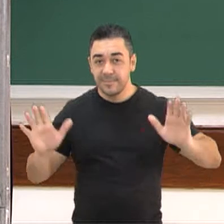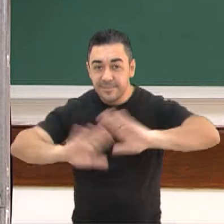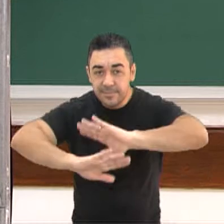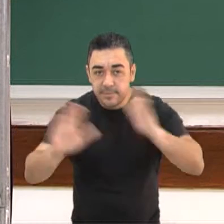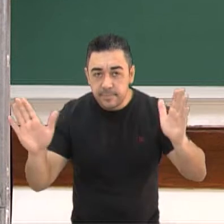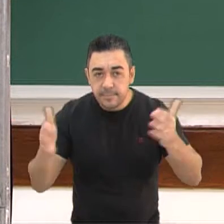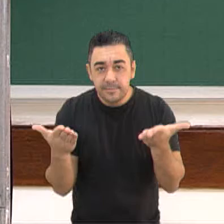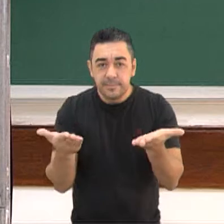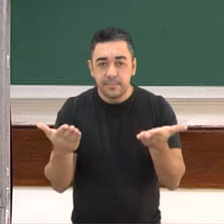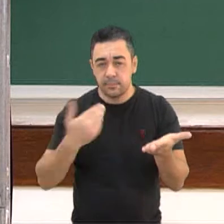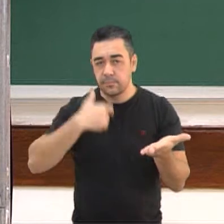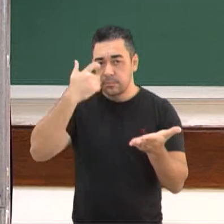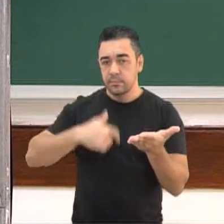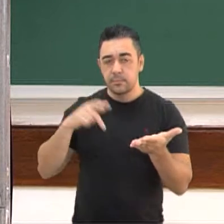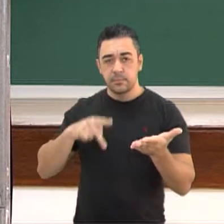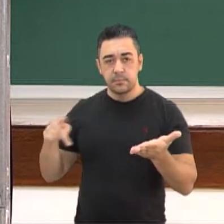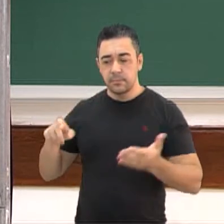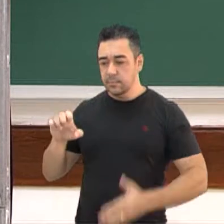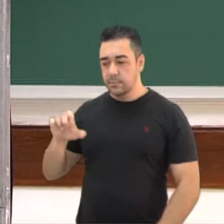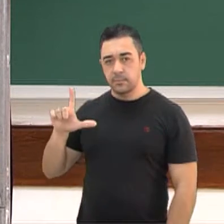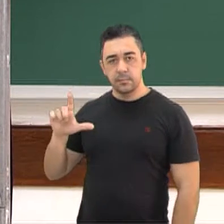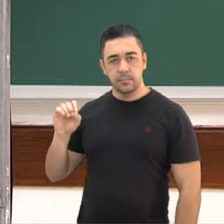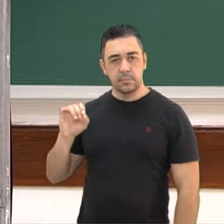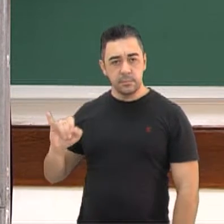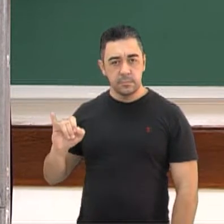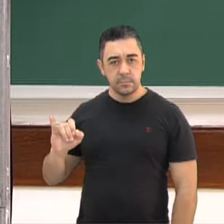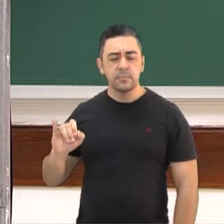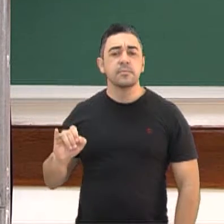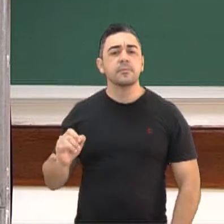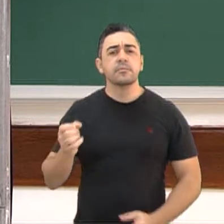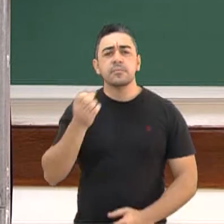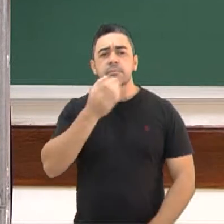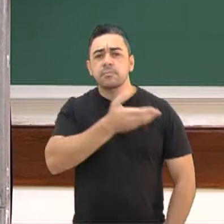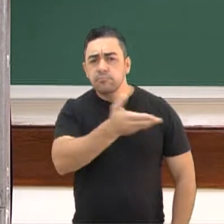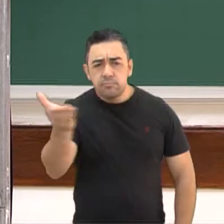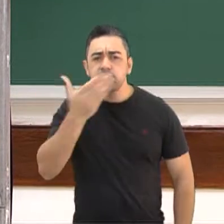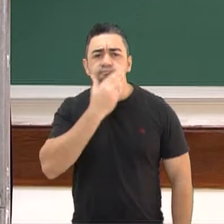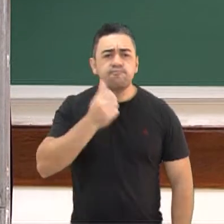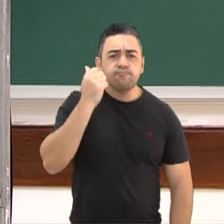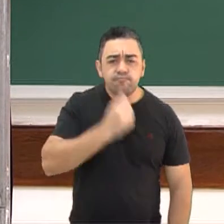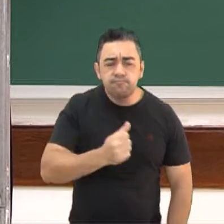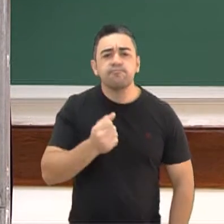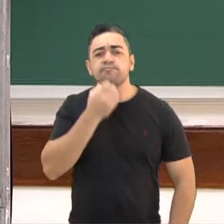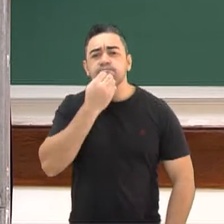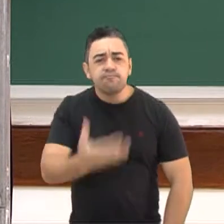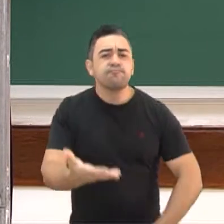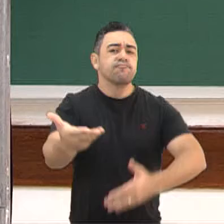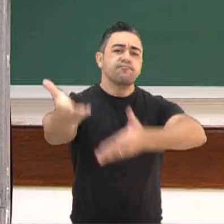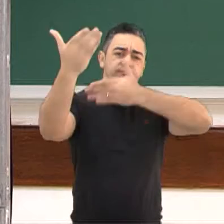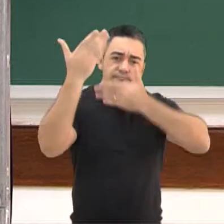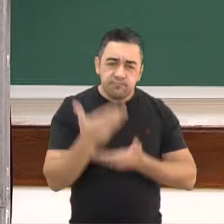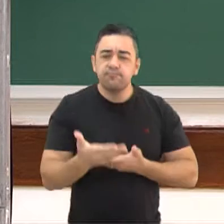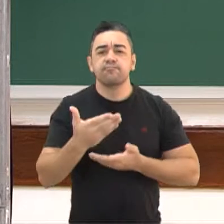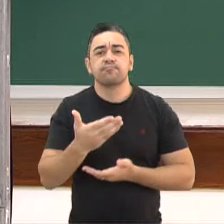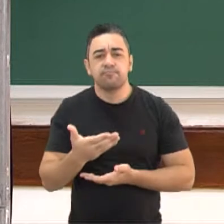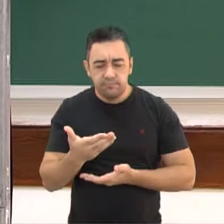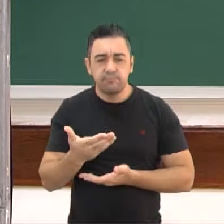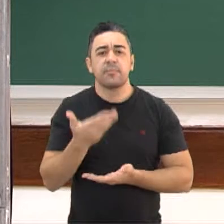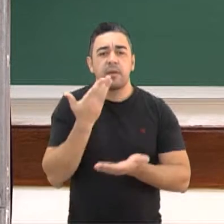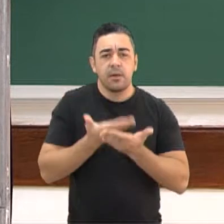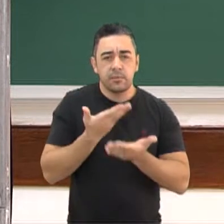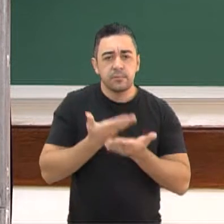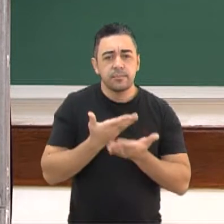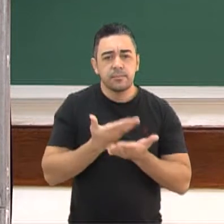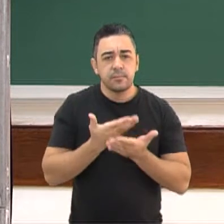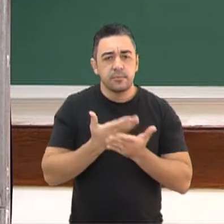Olá, eu sou o professor Eloy Corrêa. Sejam todas e todos muito bem-vindos a mais uma